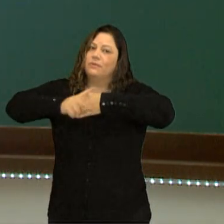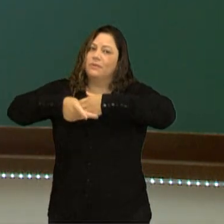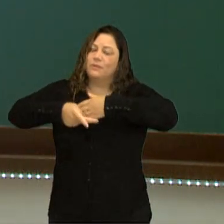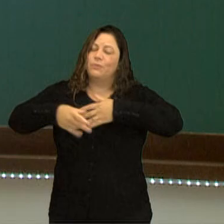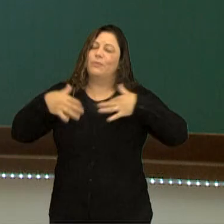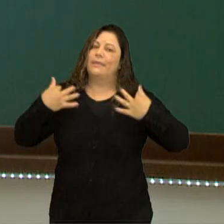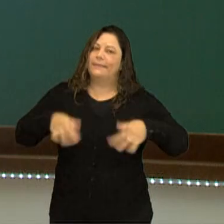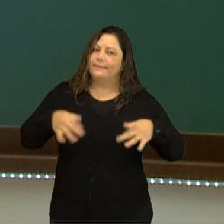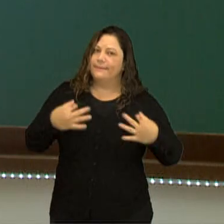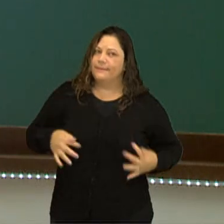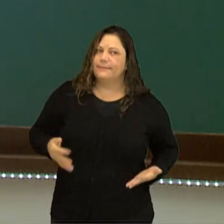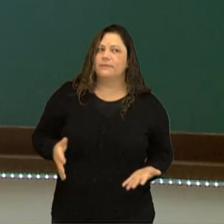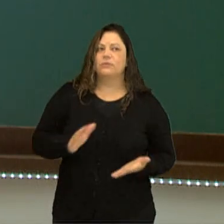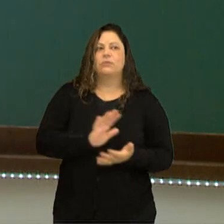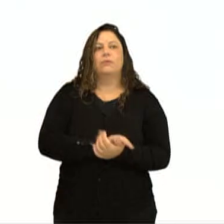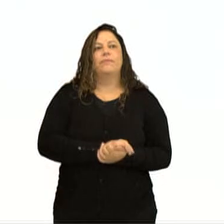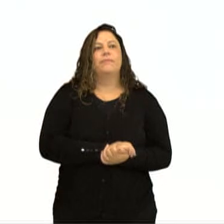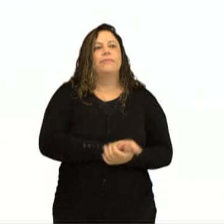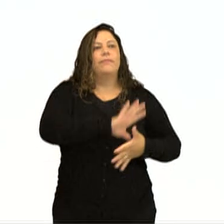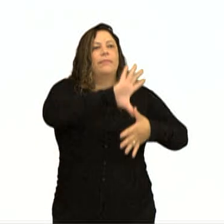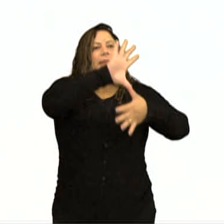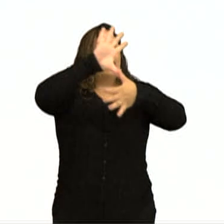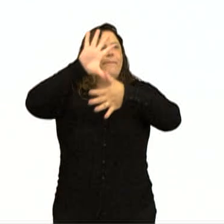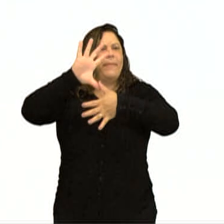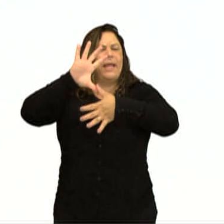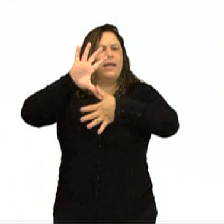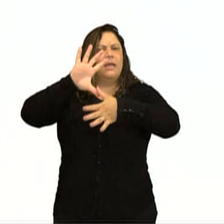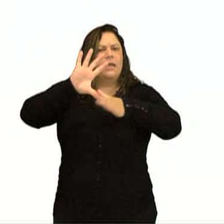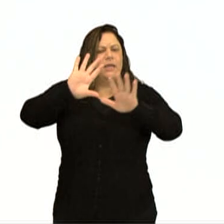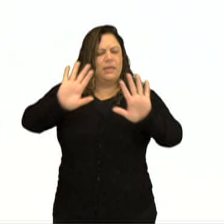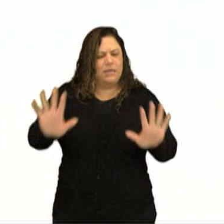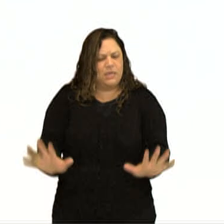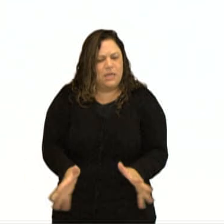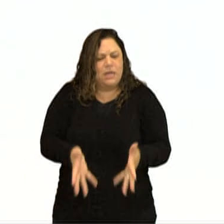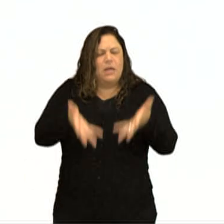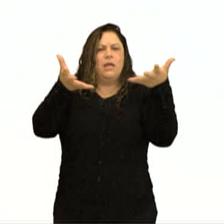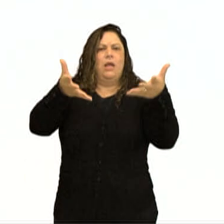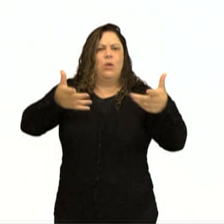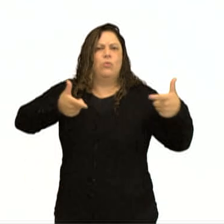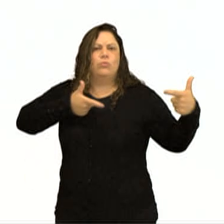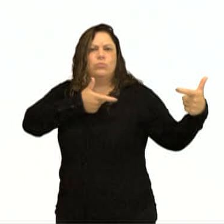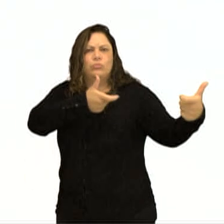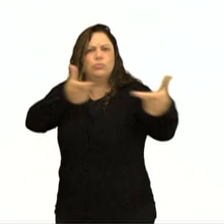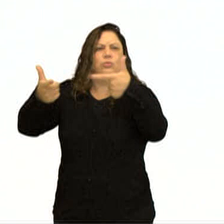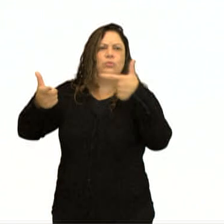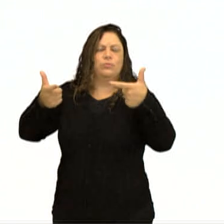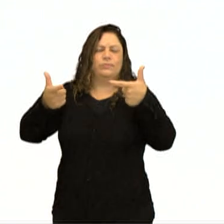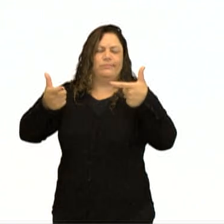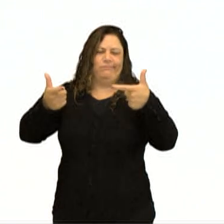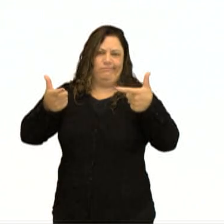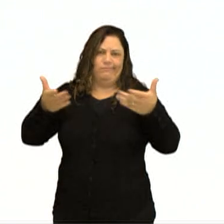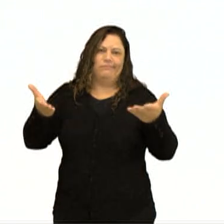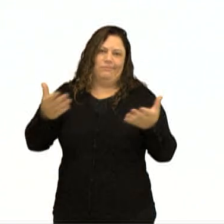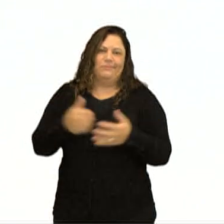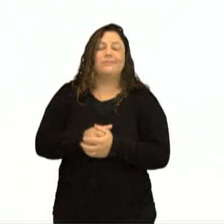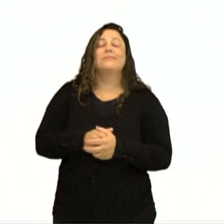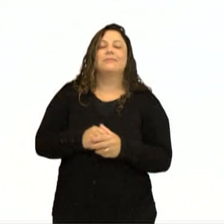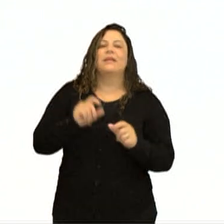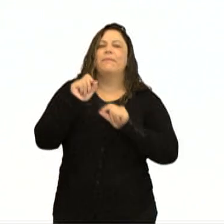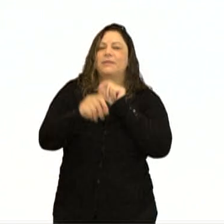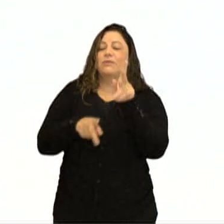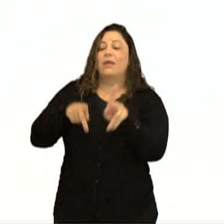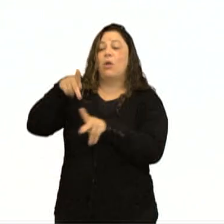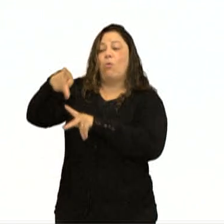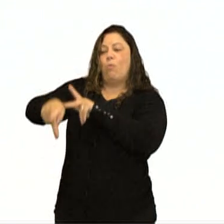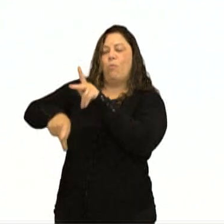nós temos aqui, a América reagiu e combateu. Não é o continente que fez a reação, e sim a população que